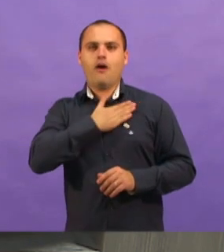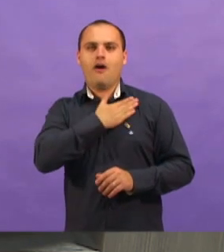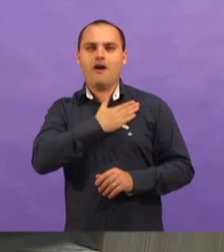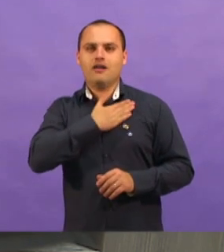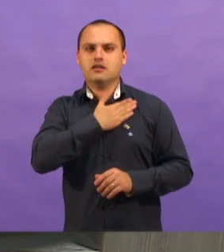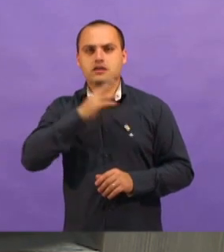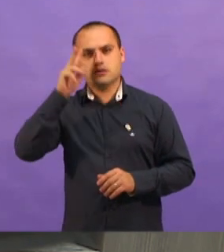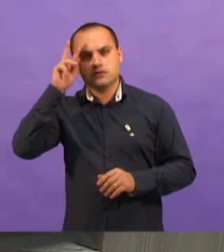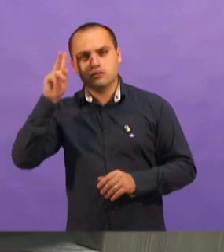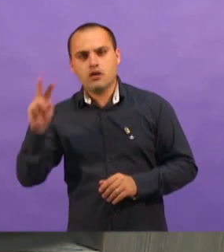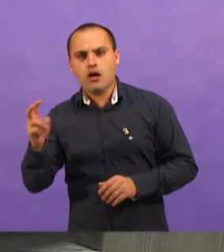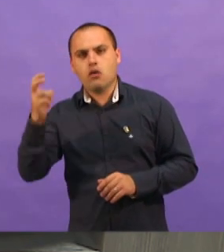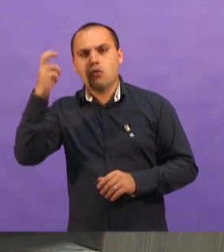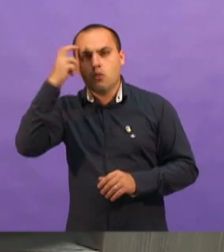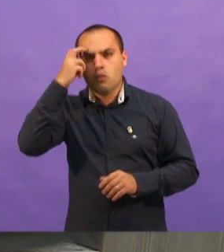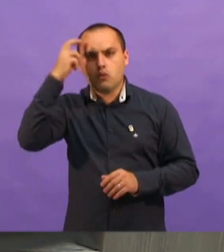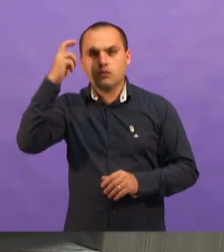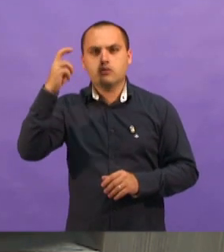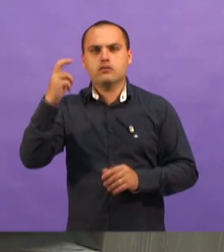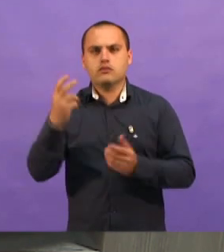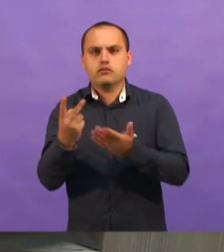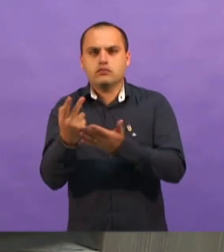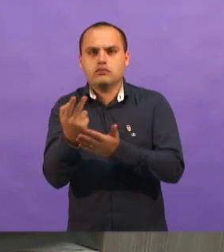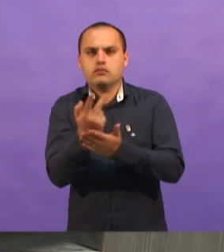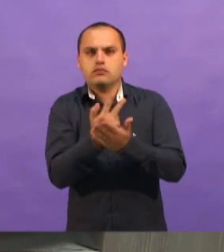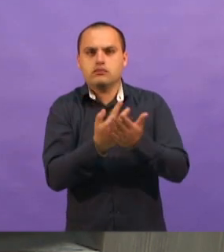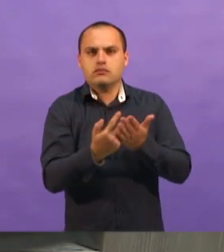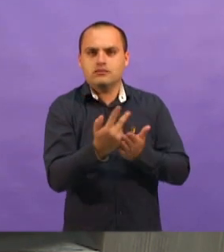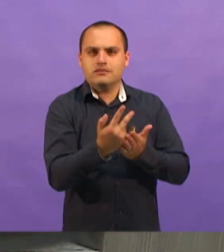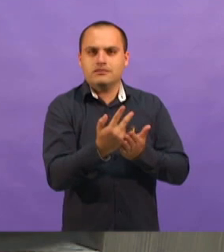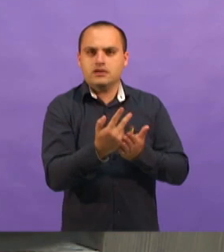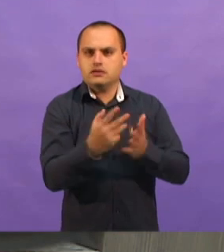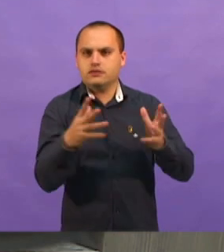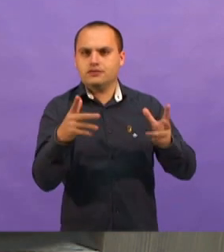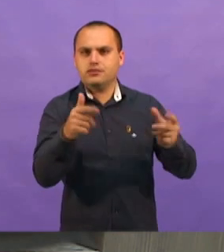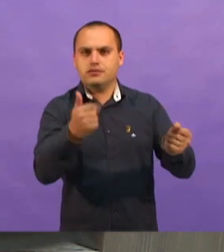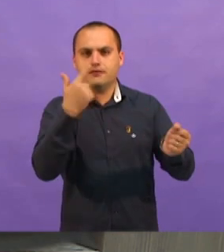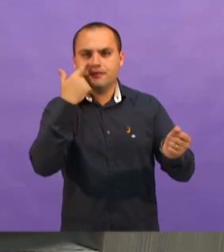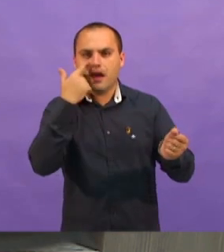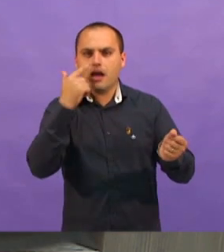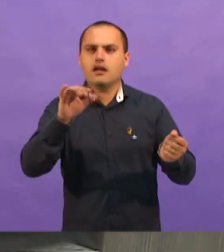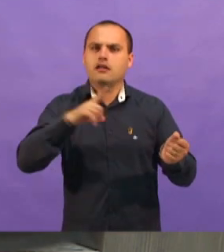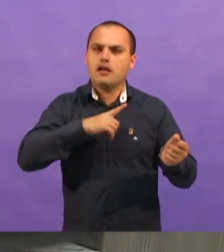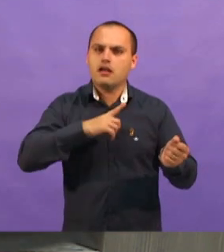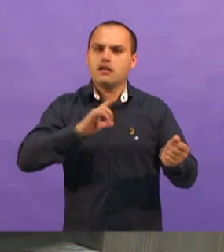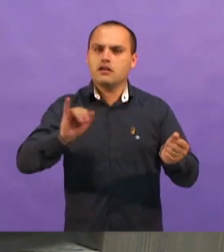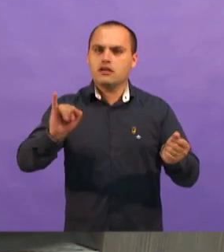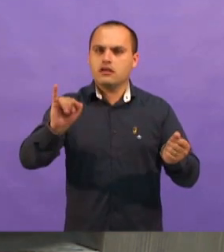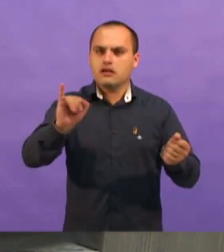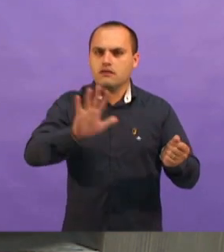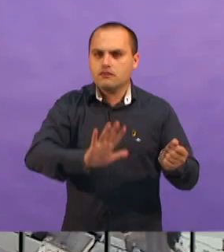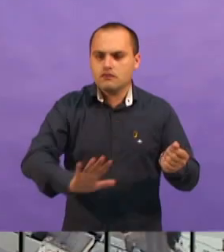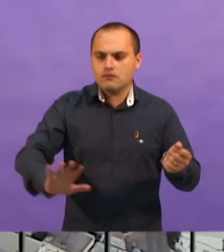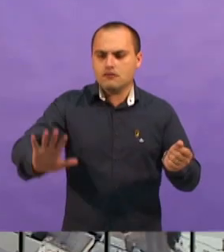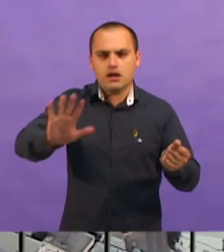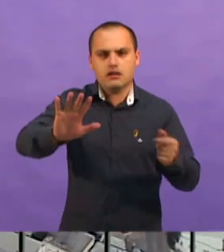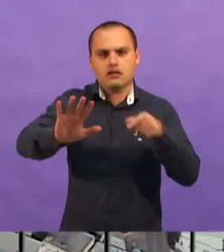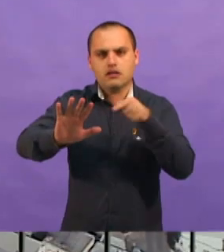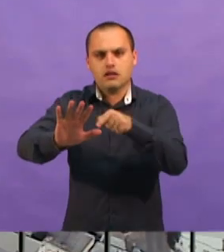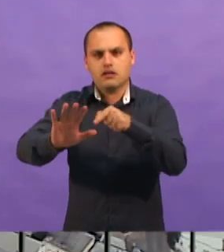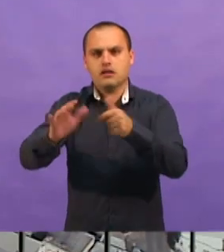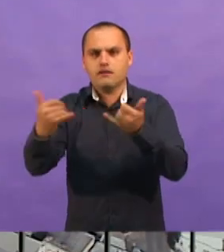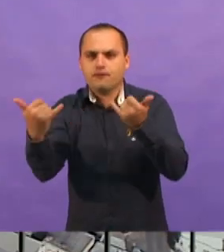arte e que quer buscar um pouquinho de informação do que já ocorreu nos últimos anos. É isso, Rogério? É bem por